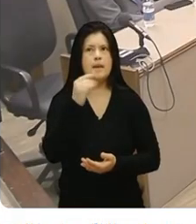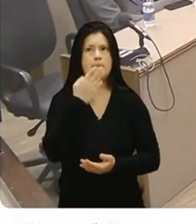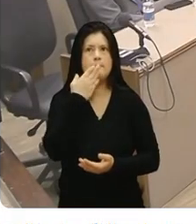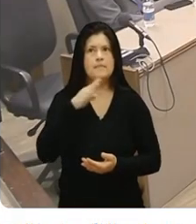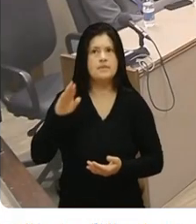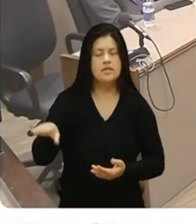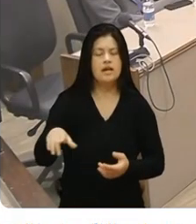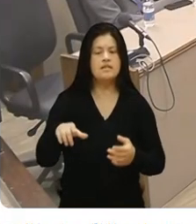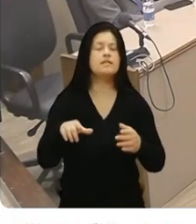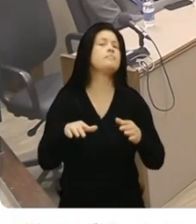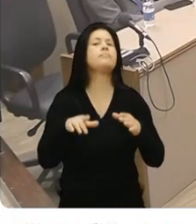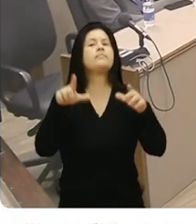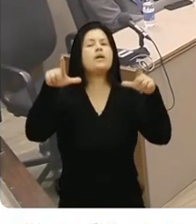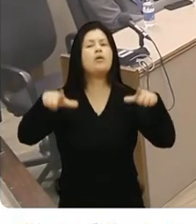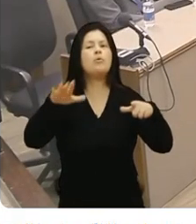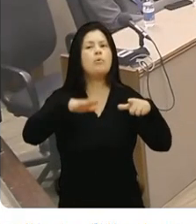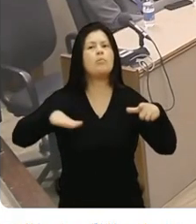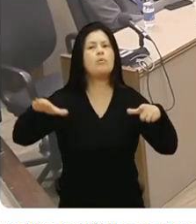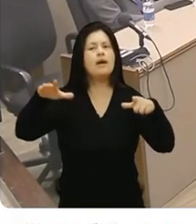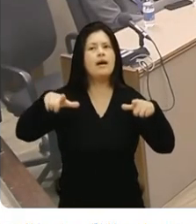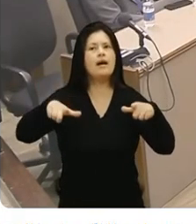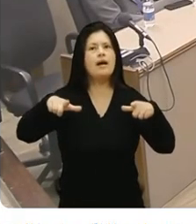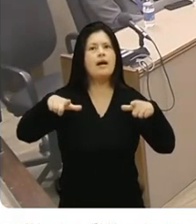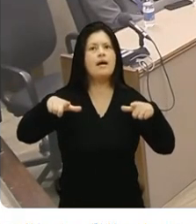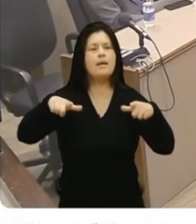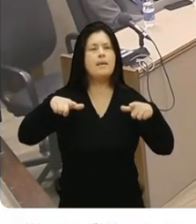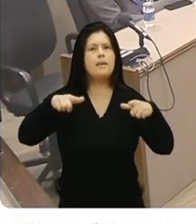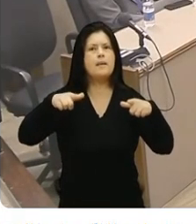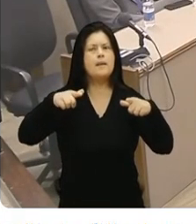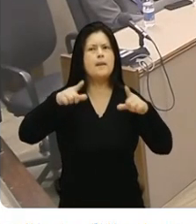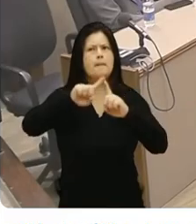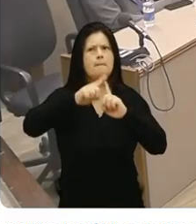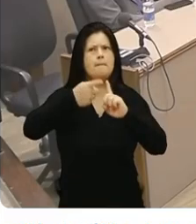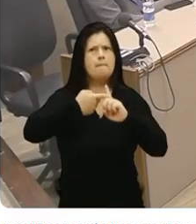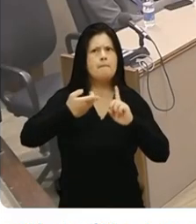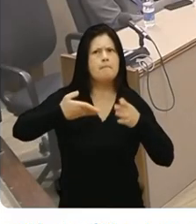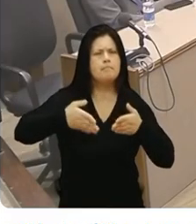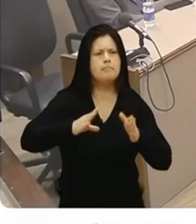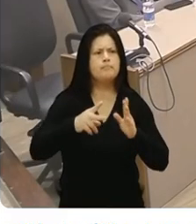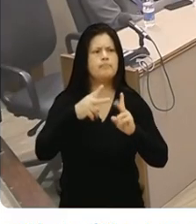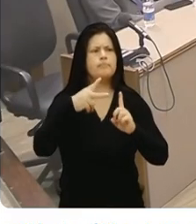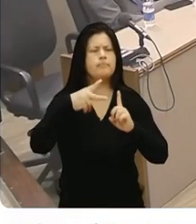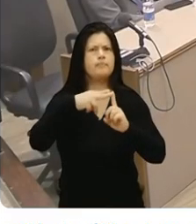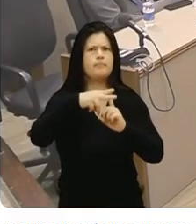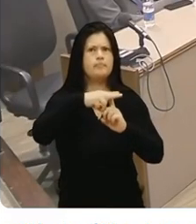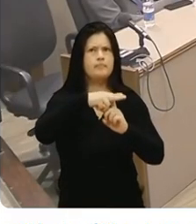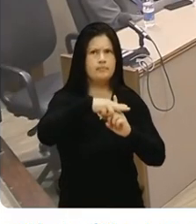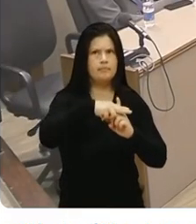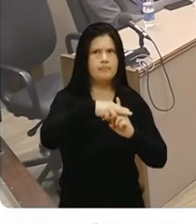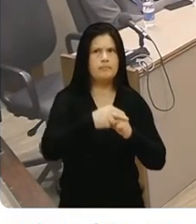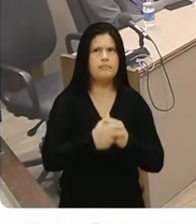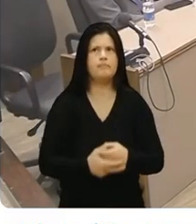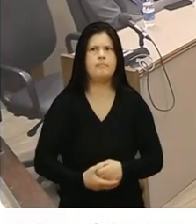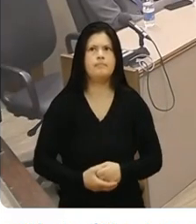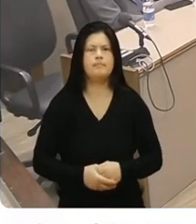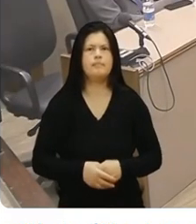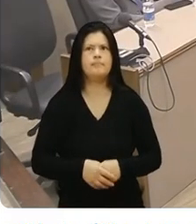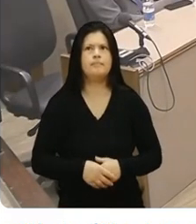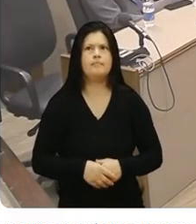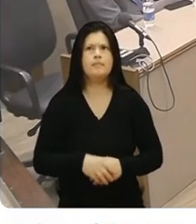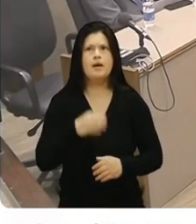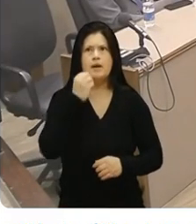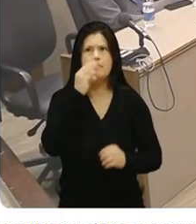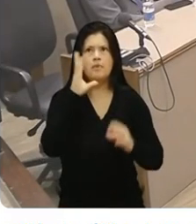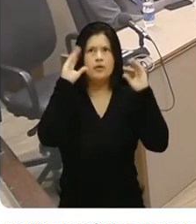alto risco. Doutora Évila Braga, a senhora nos ouve, doutora? Tudo bem,